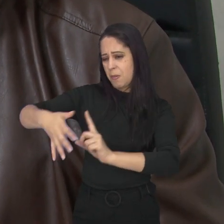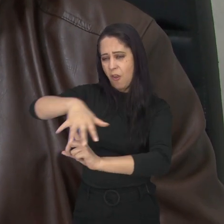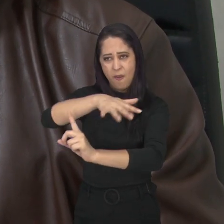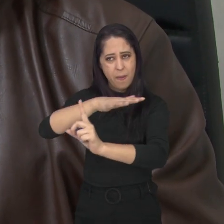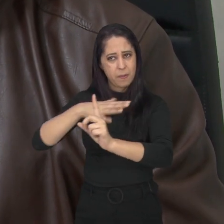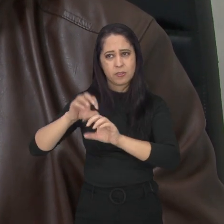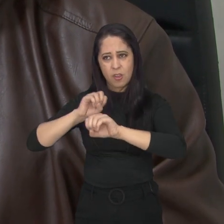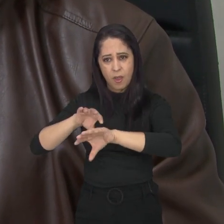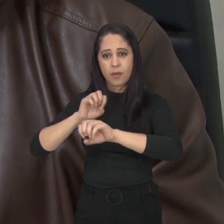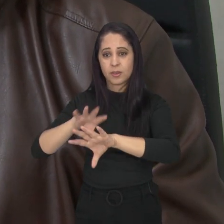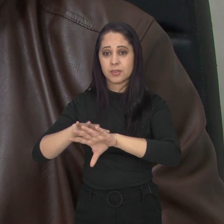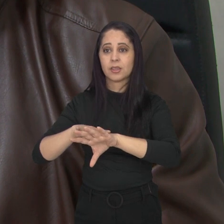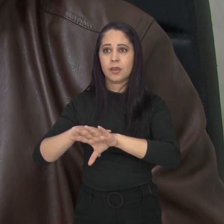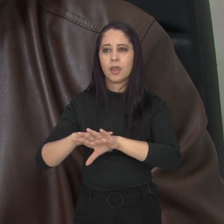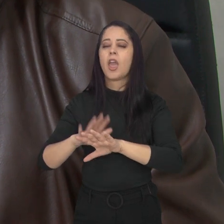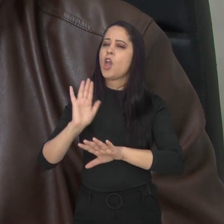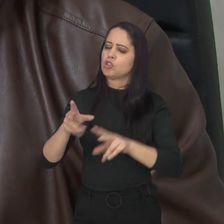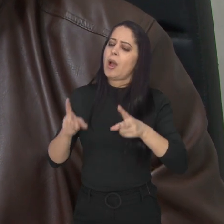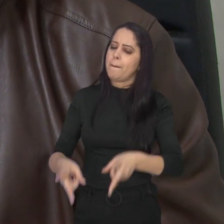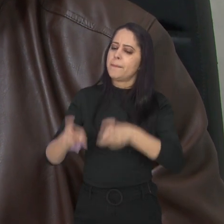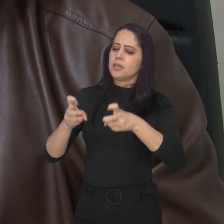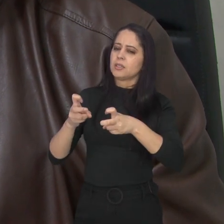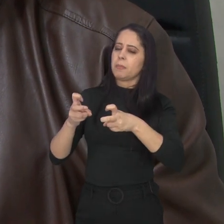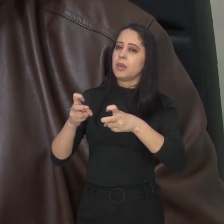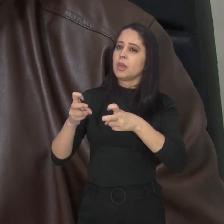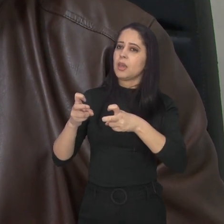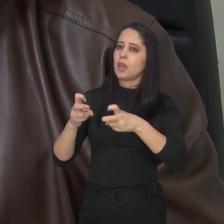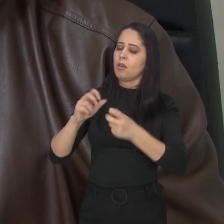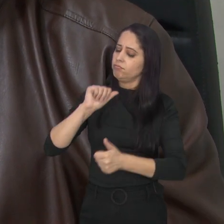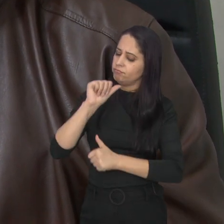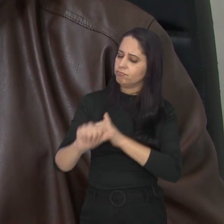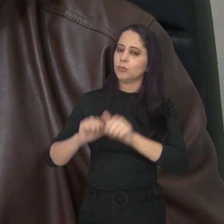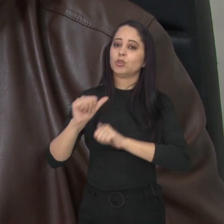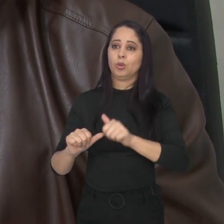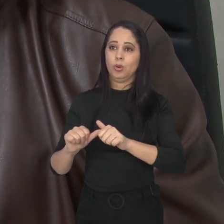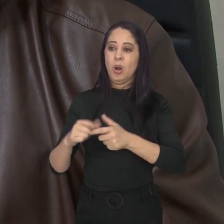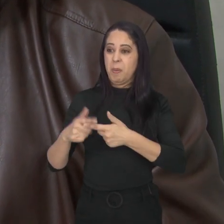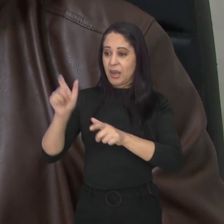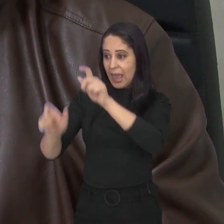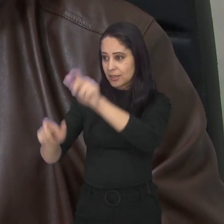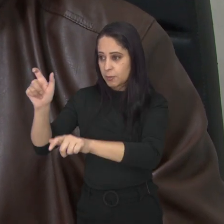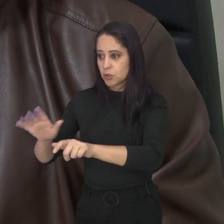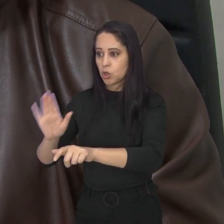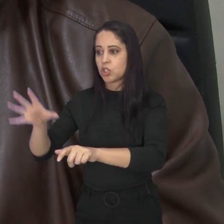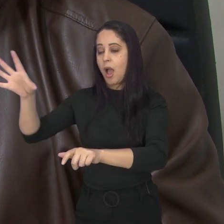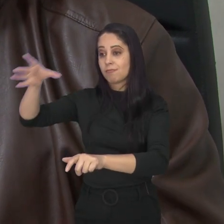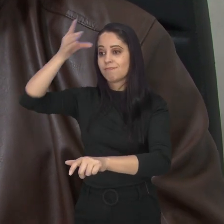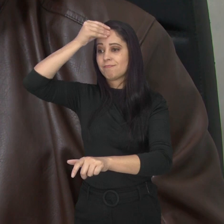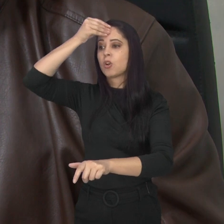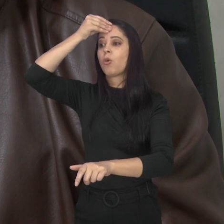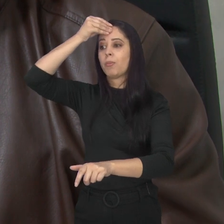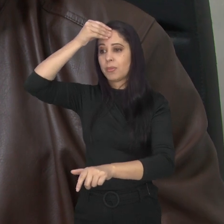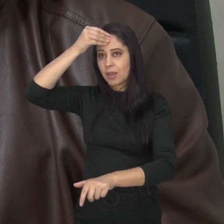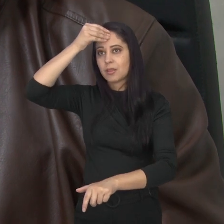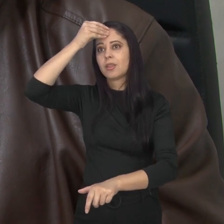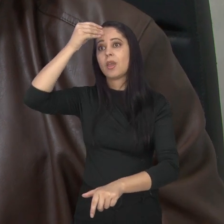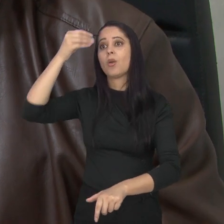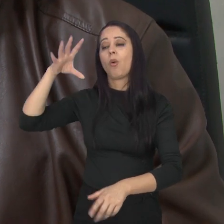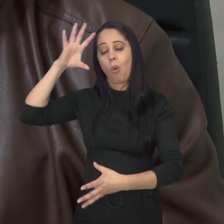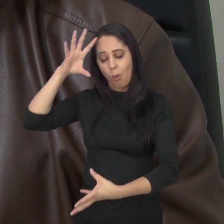Eu sou relator da Comissão de Meio Ambiente, então nós temos que ter um trabalho muito importante para defender o nosso meio ambiente, defender a nossa